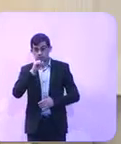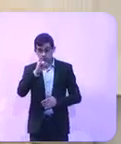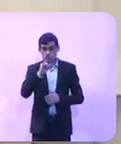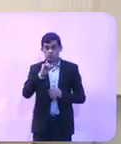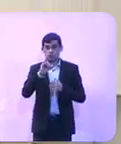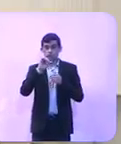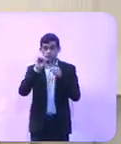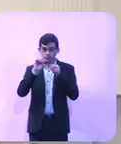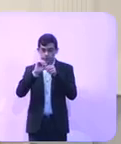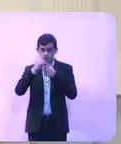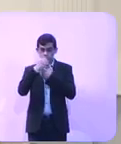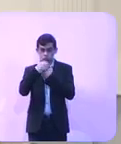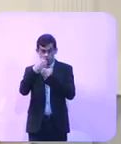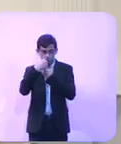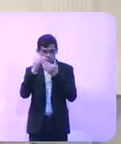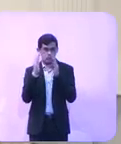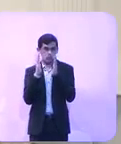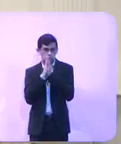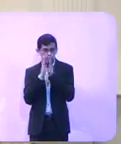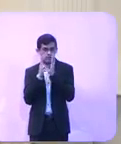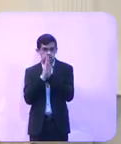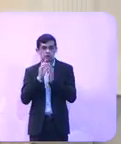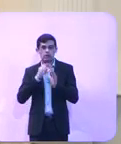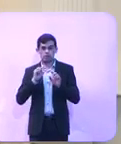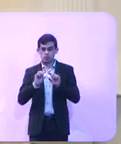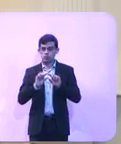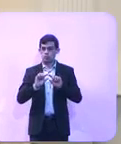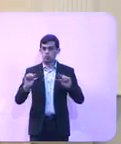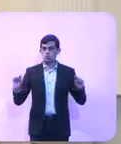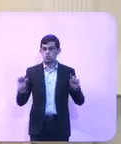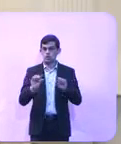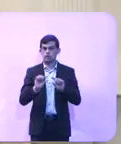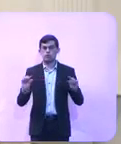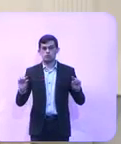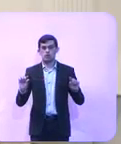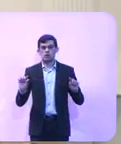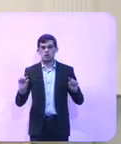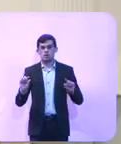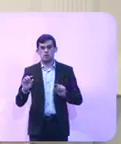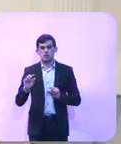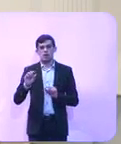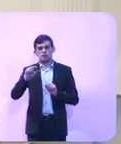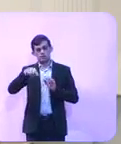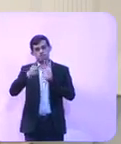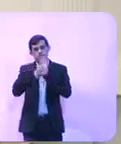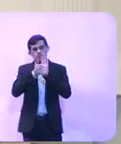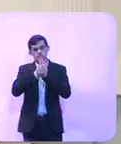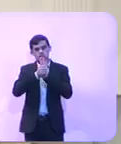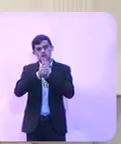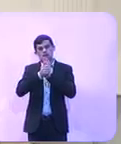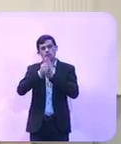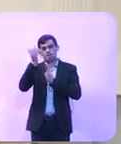essa oração, tá lá, tem um link aí embaixo, não é isso?